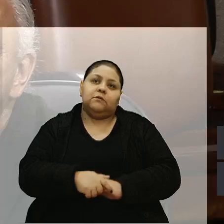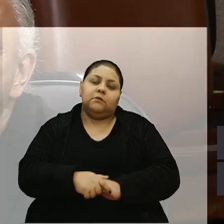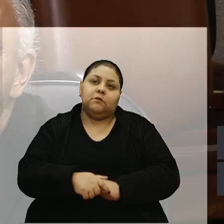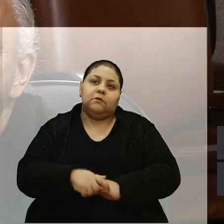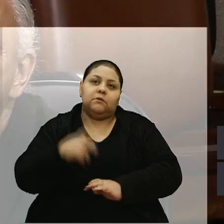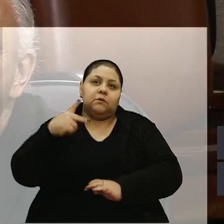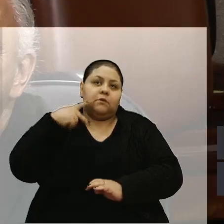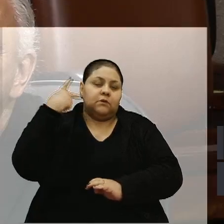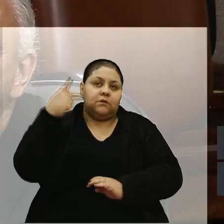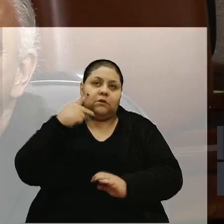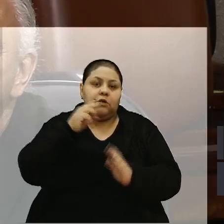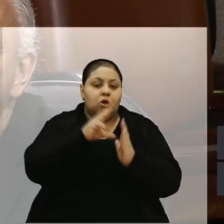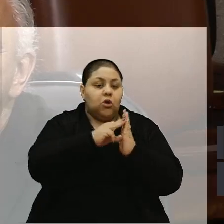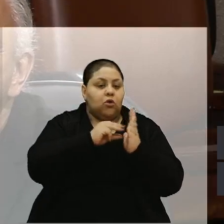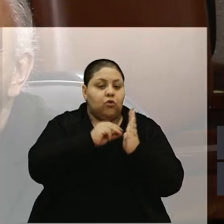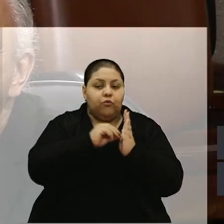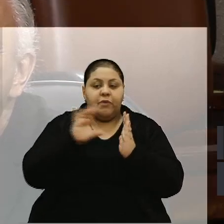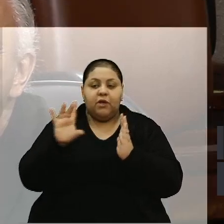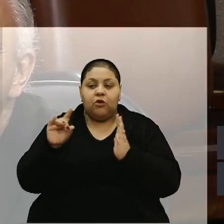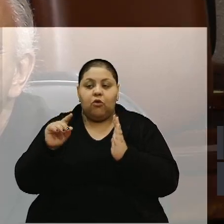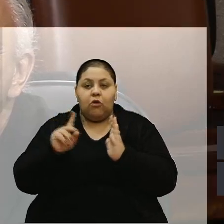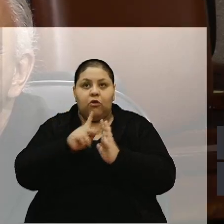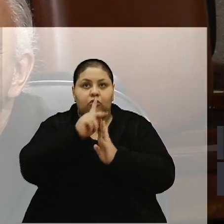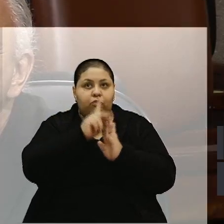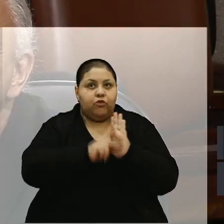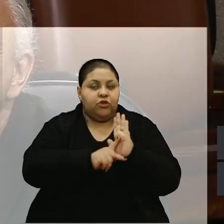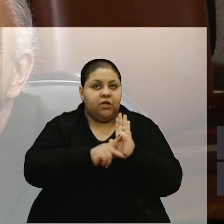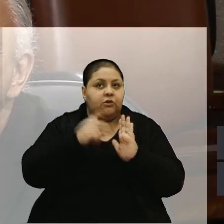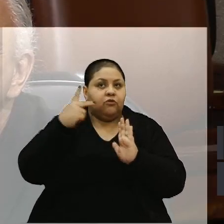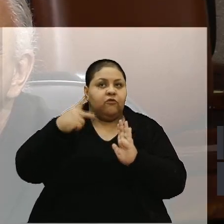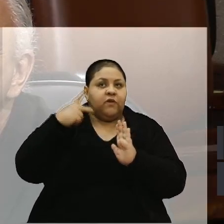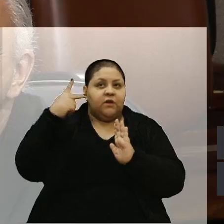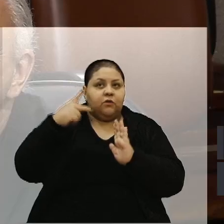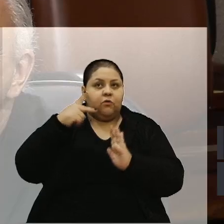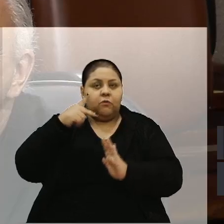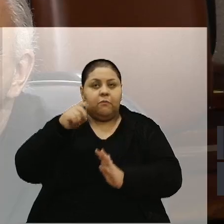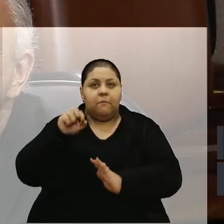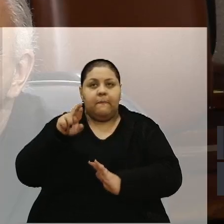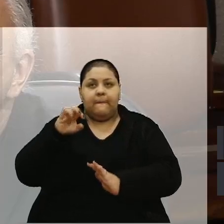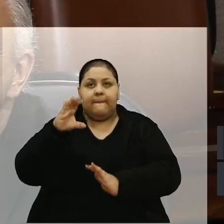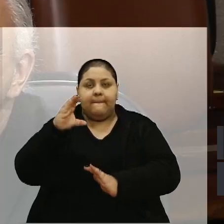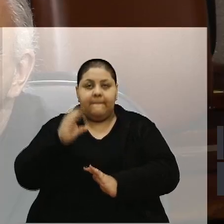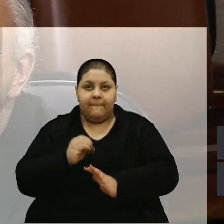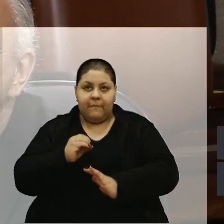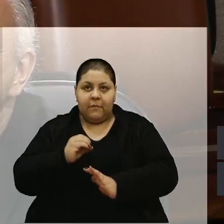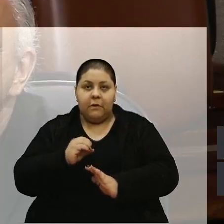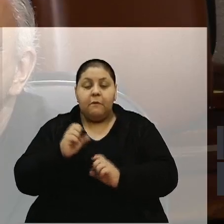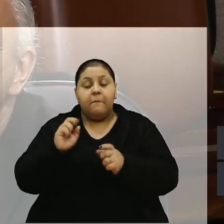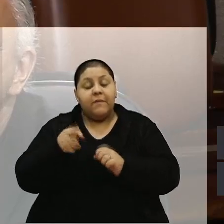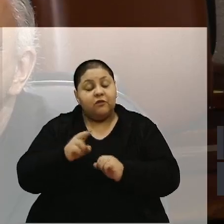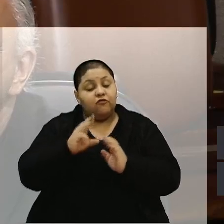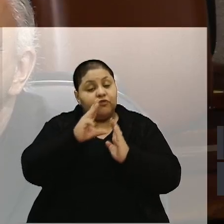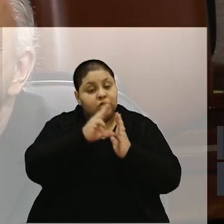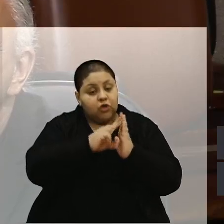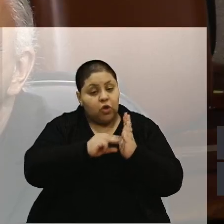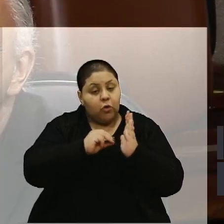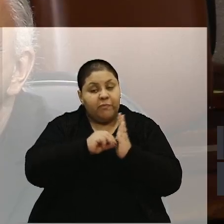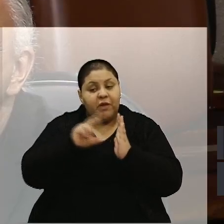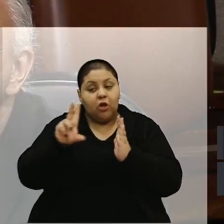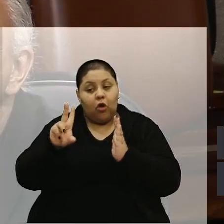é copia e cola do projeto do vereador Périco. E mesmo que fosse copia e cola, eu votaria contra o